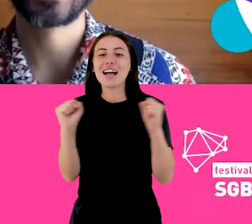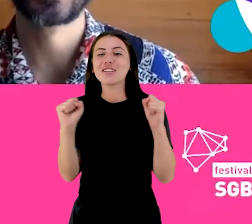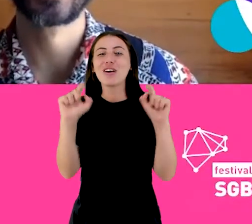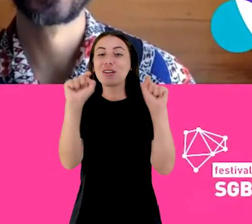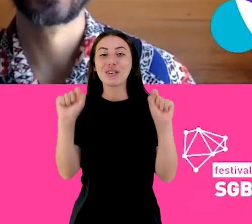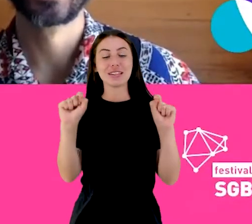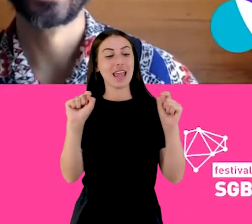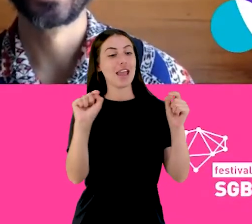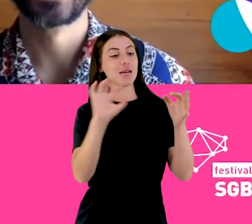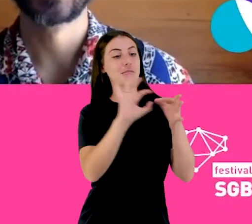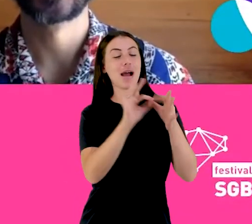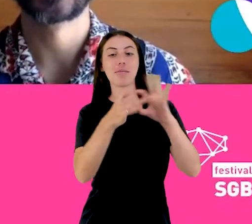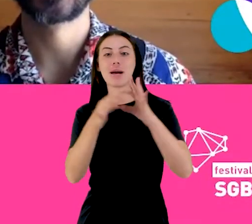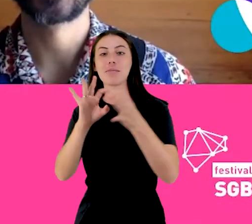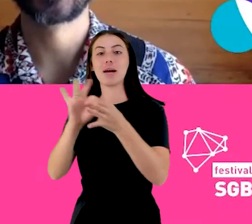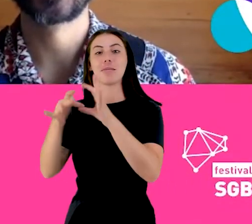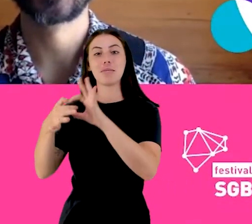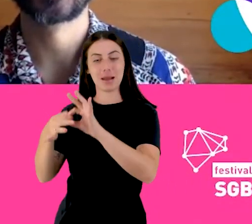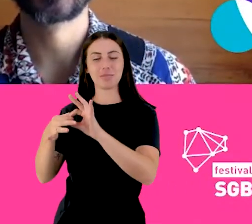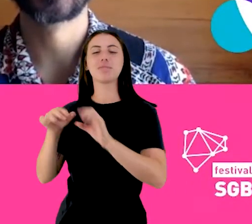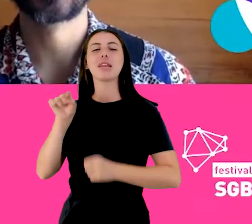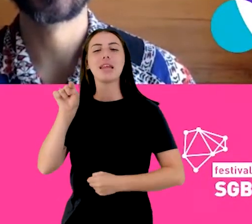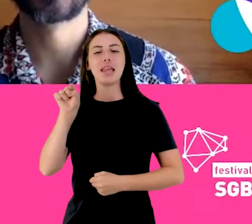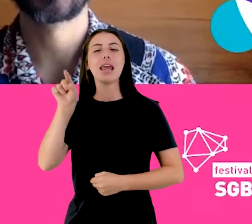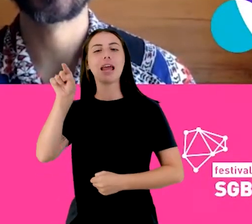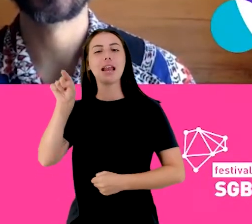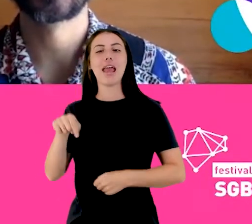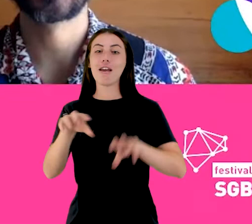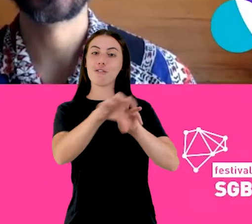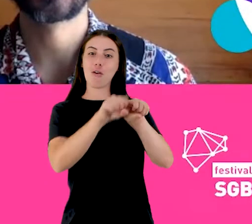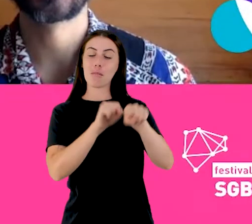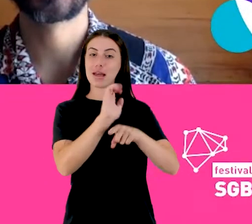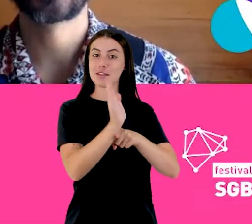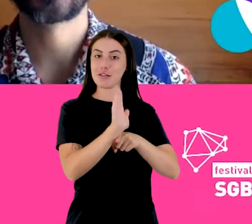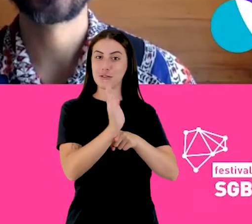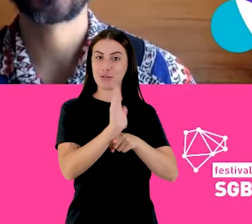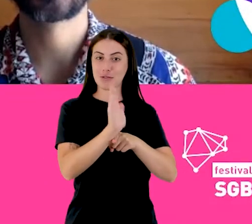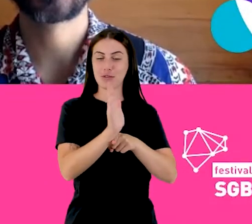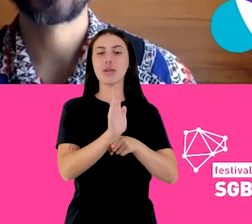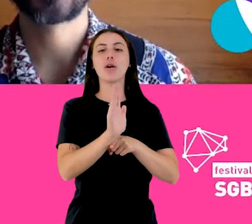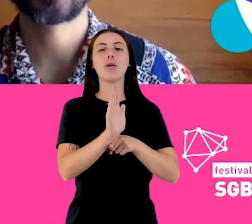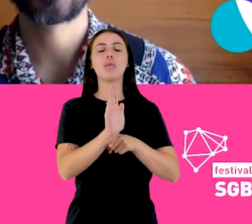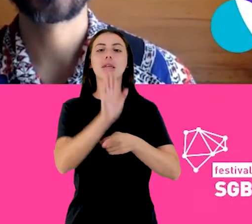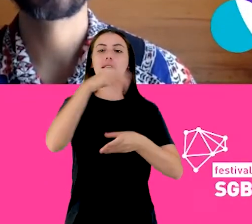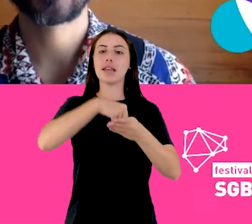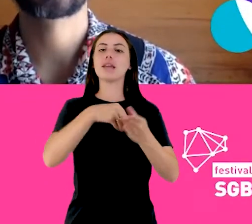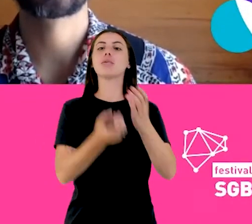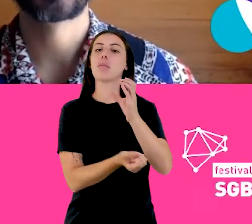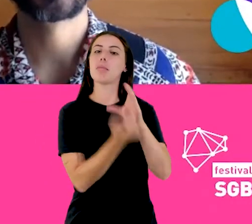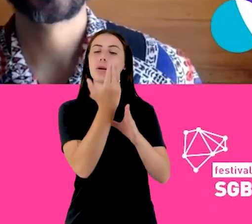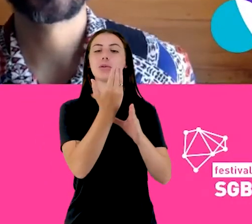e do poder das conexões entre as pessoas. Ele é cineasta e sócio da Fio Filmes há 11 anos, que é uma produtora